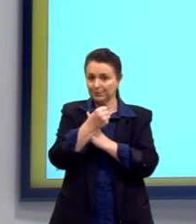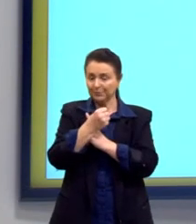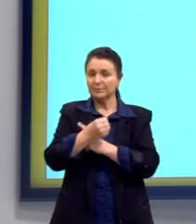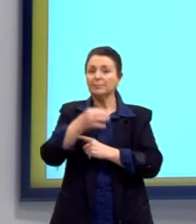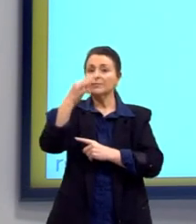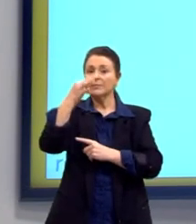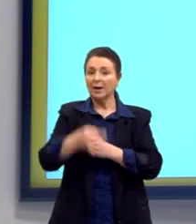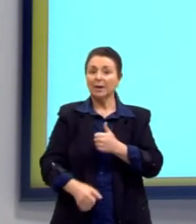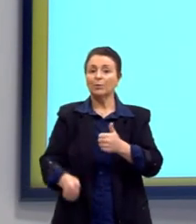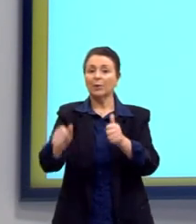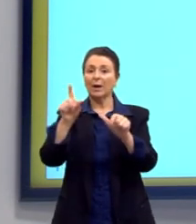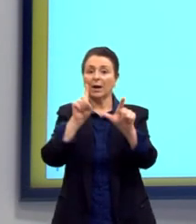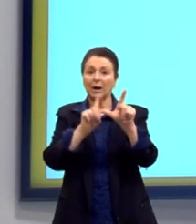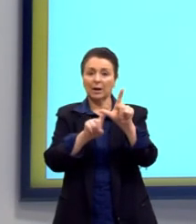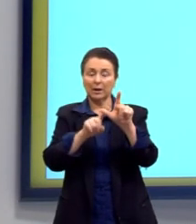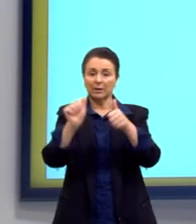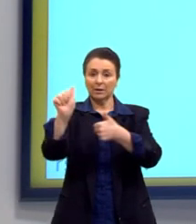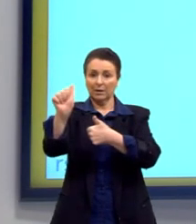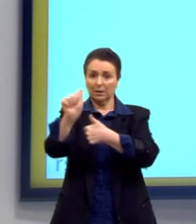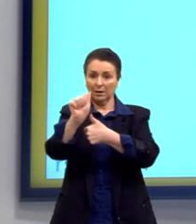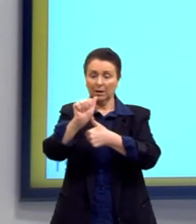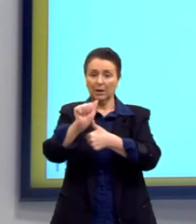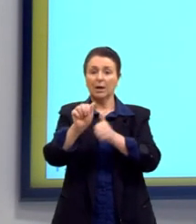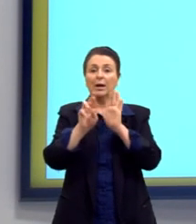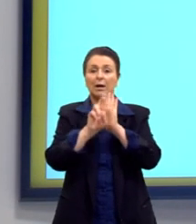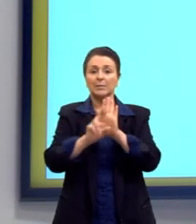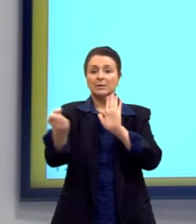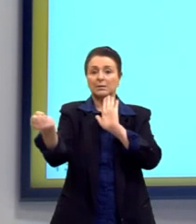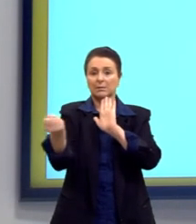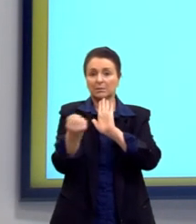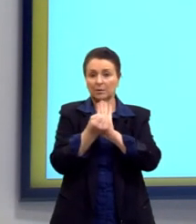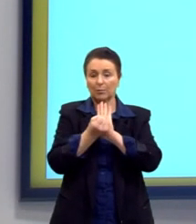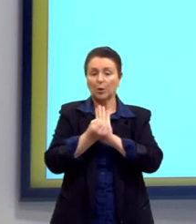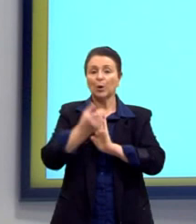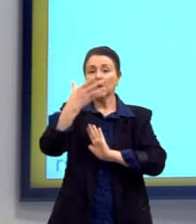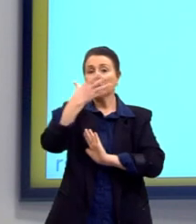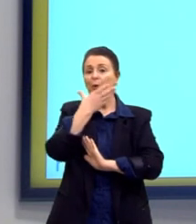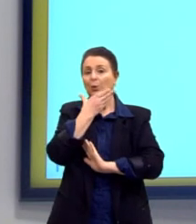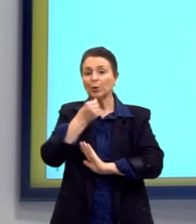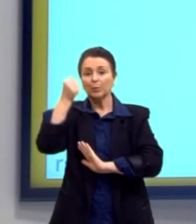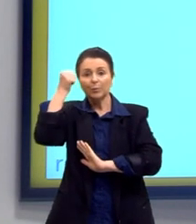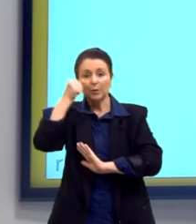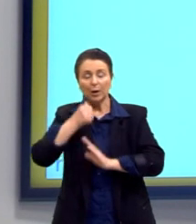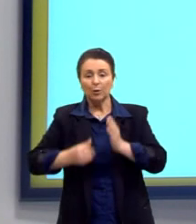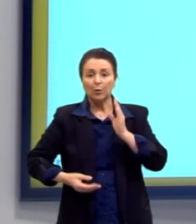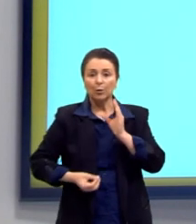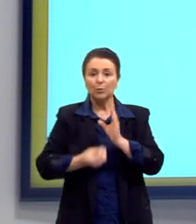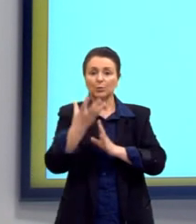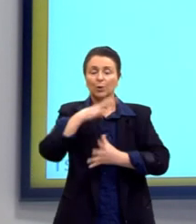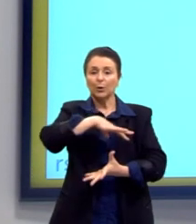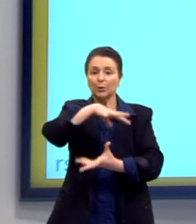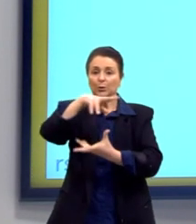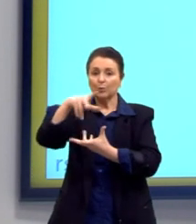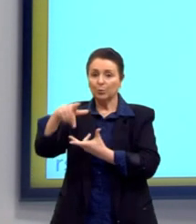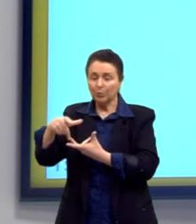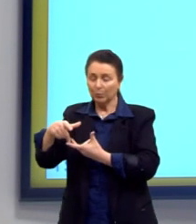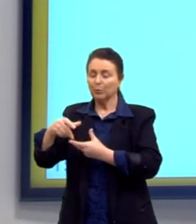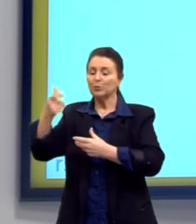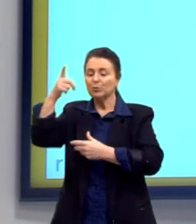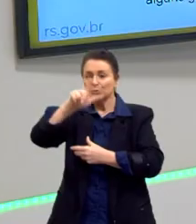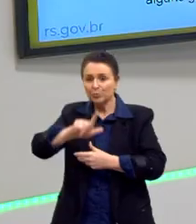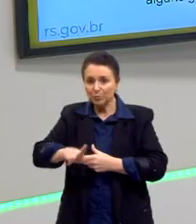alternativa a representação simbólica que o homem constrói do mundo e a produção e reprodução material